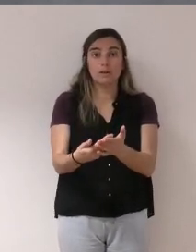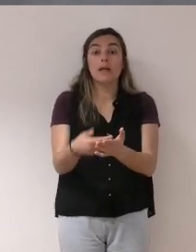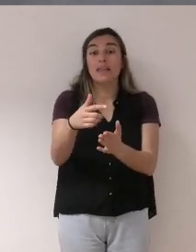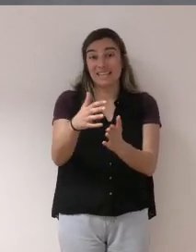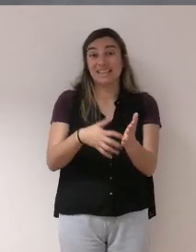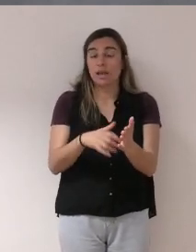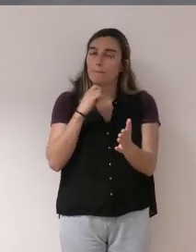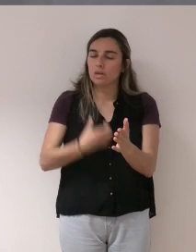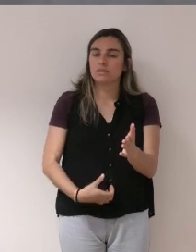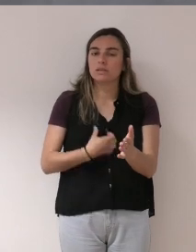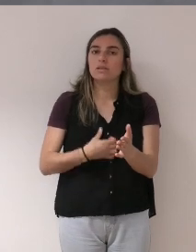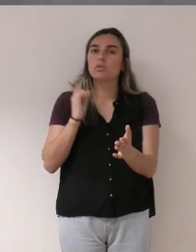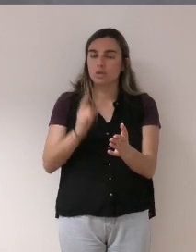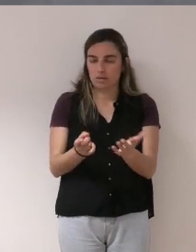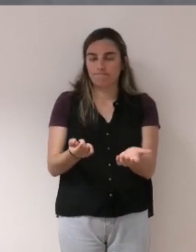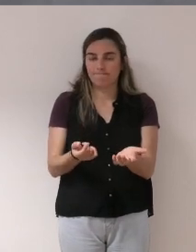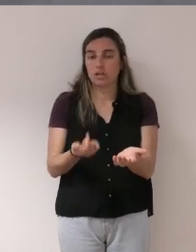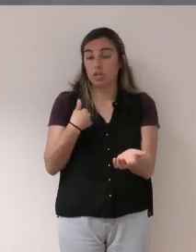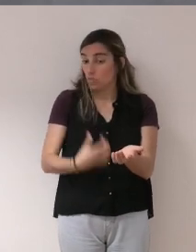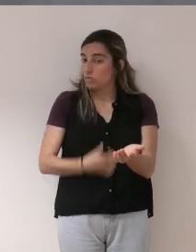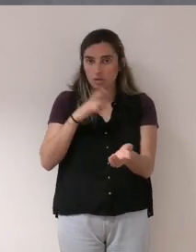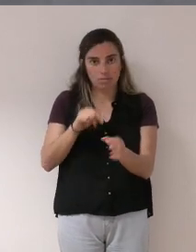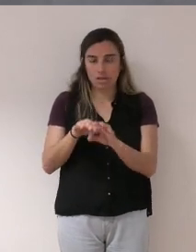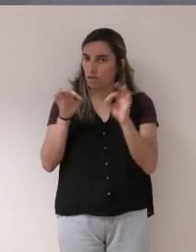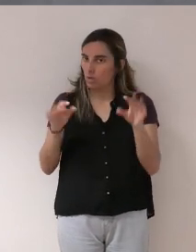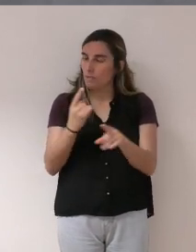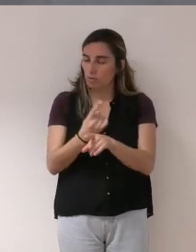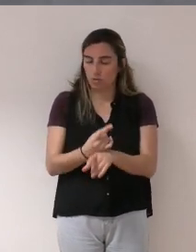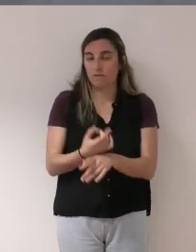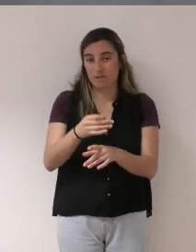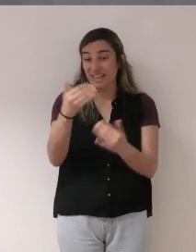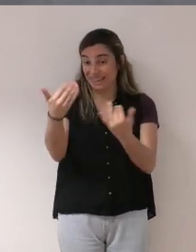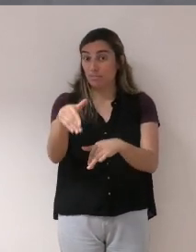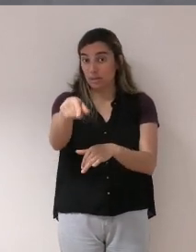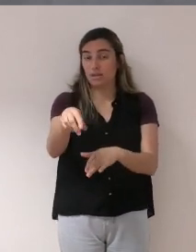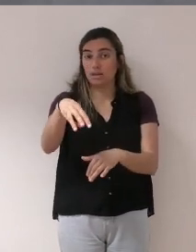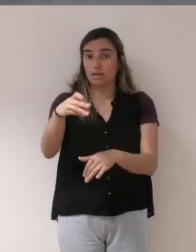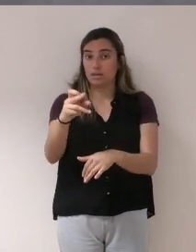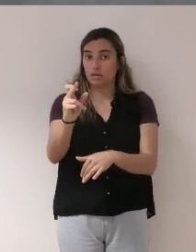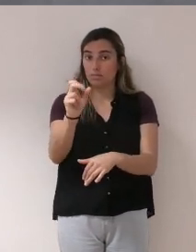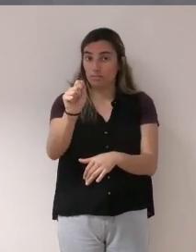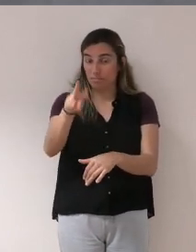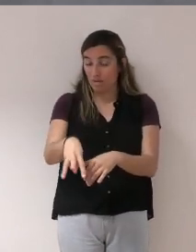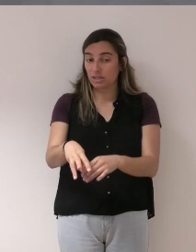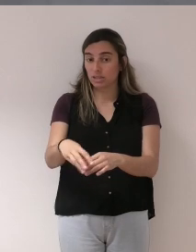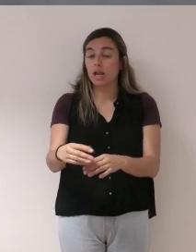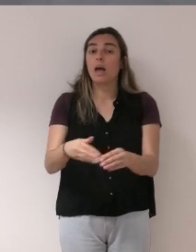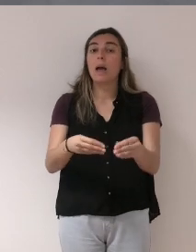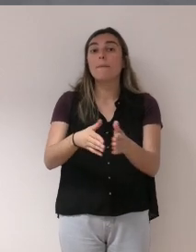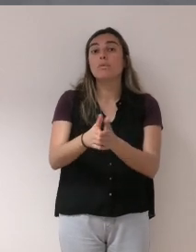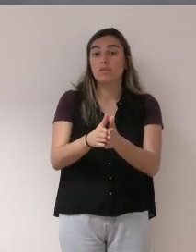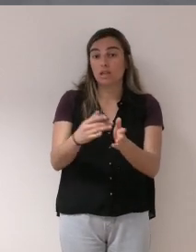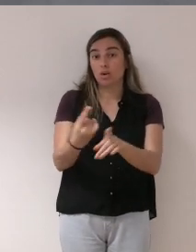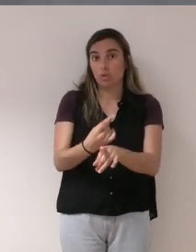texto, sentir, no limite, é aquilo que eu próprio sinto. E essas são as margens. Ou seja, jogar com aquilo que